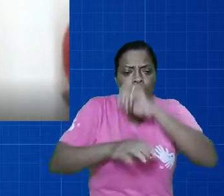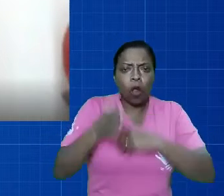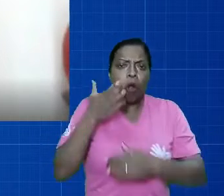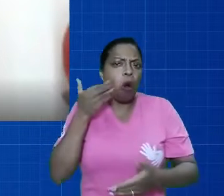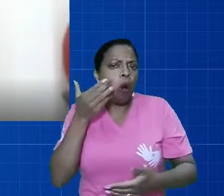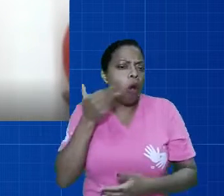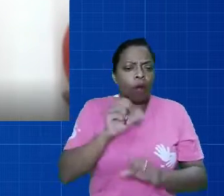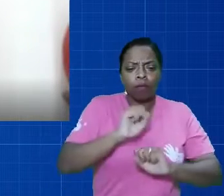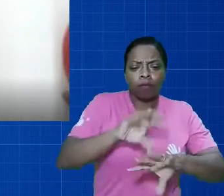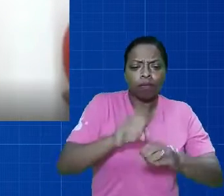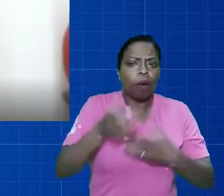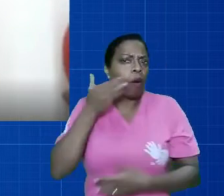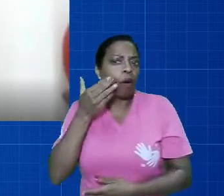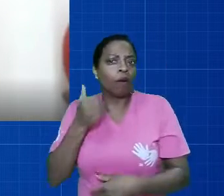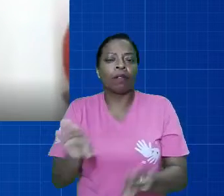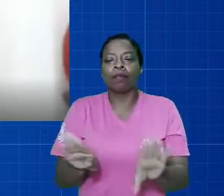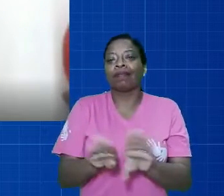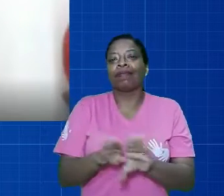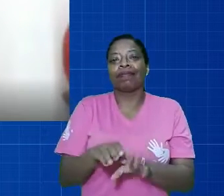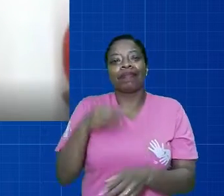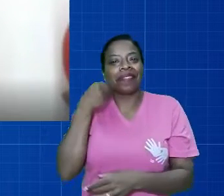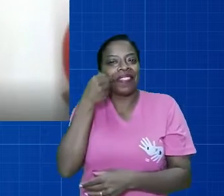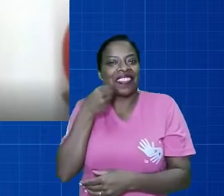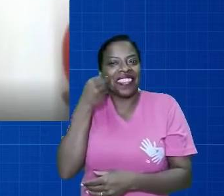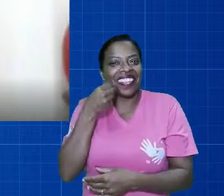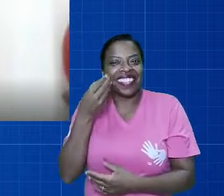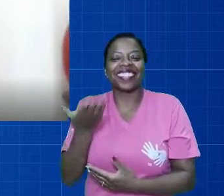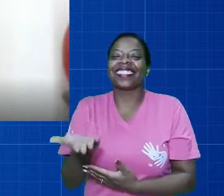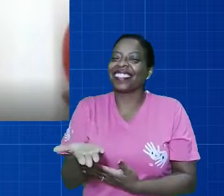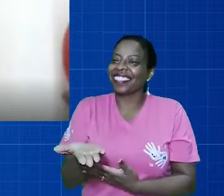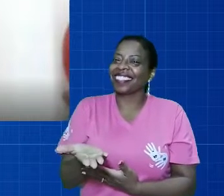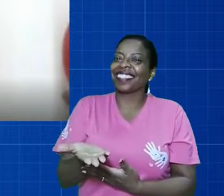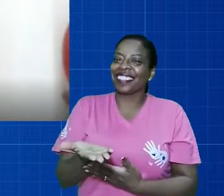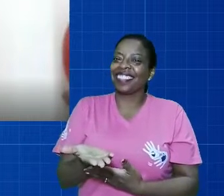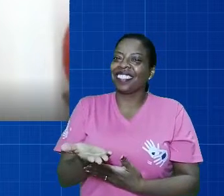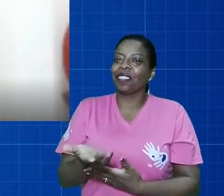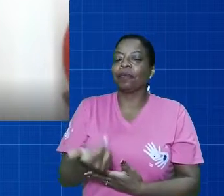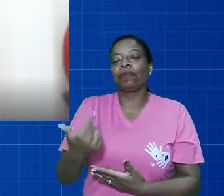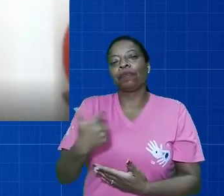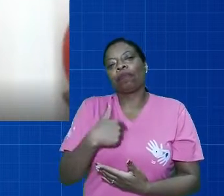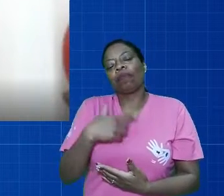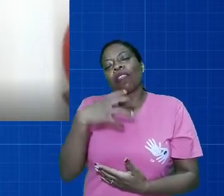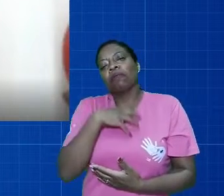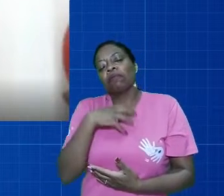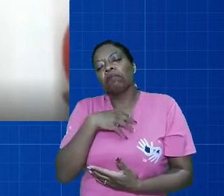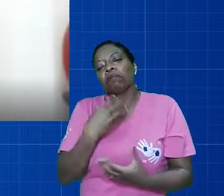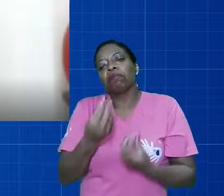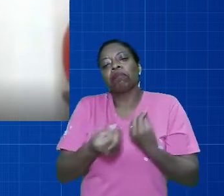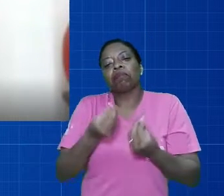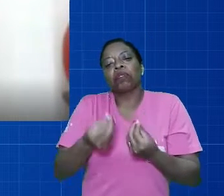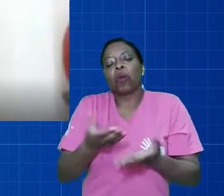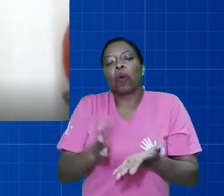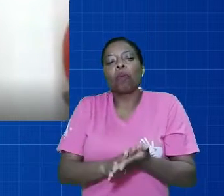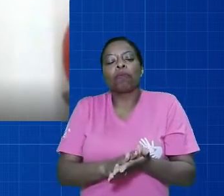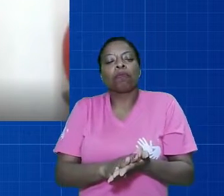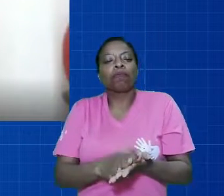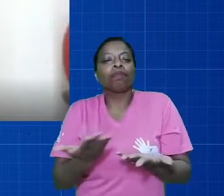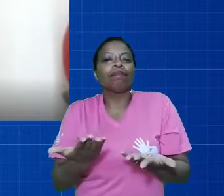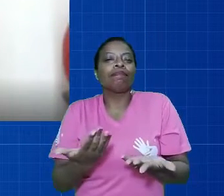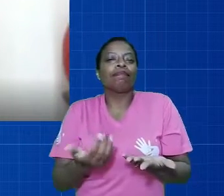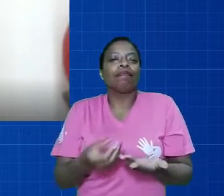laboratório para mim, onde eu pude aprender, testar técnicas, testar formas de ensinar,